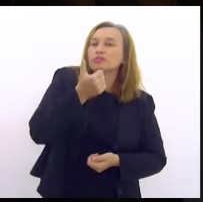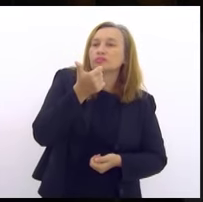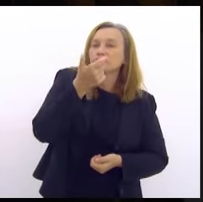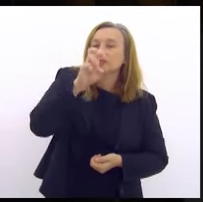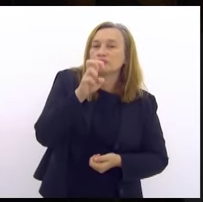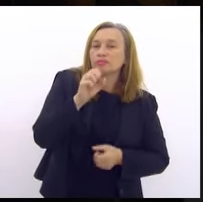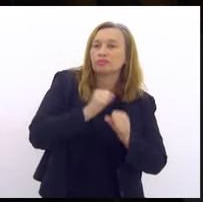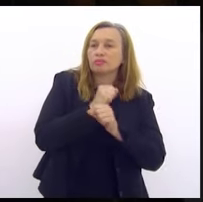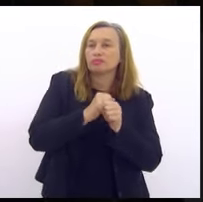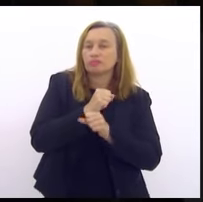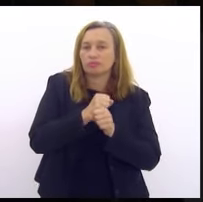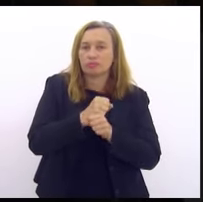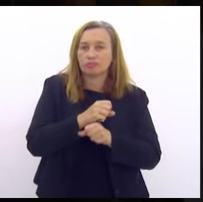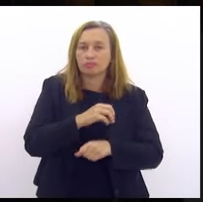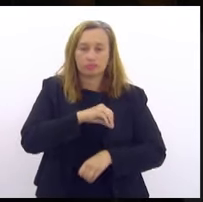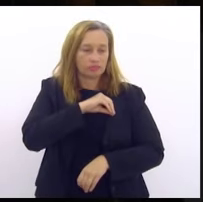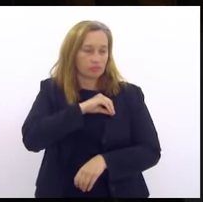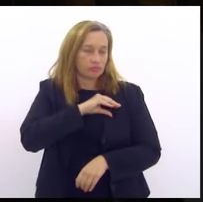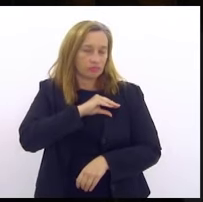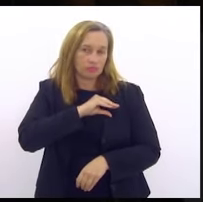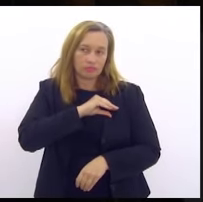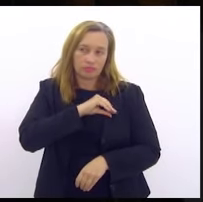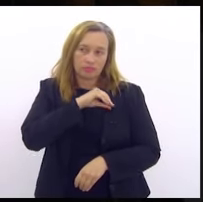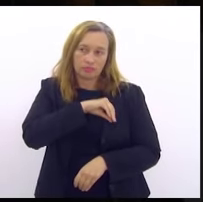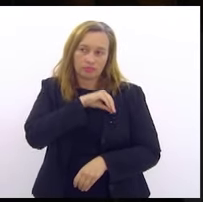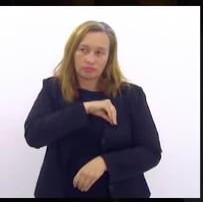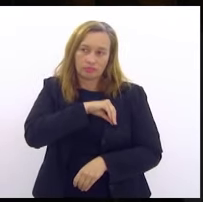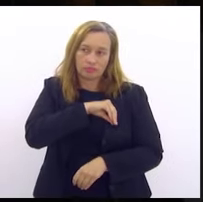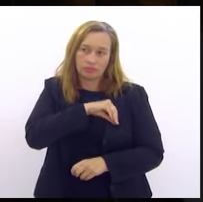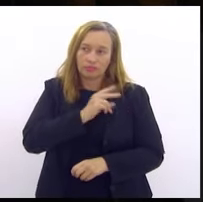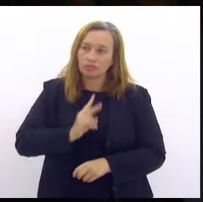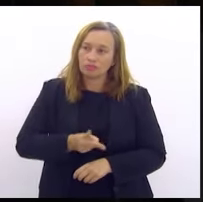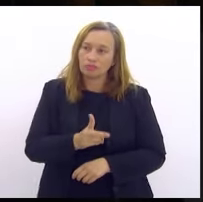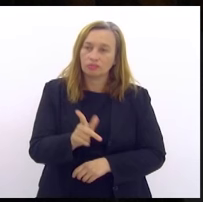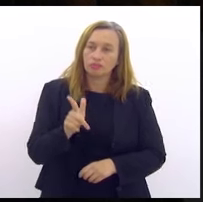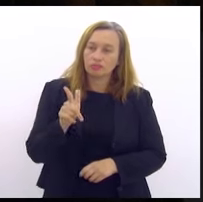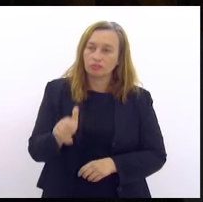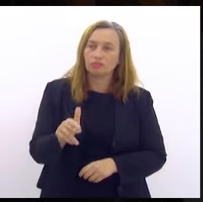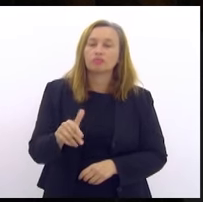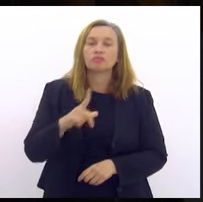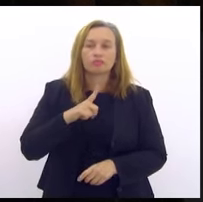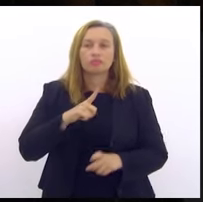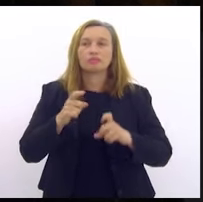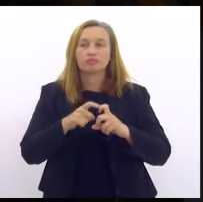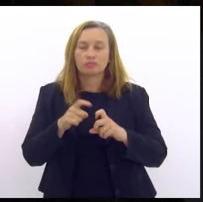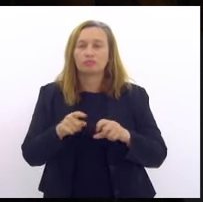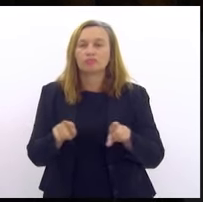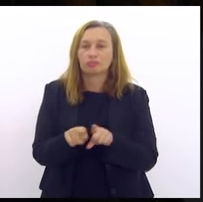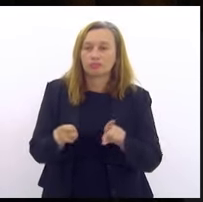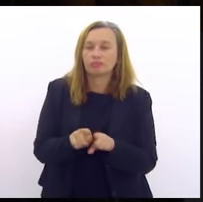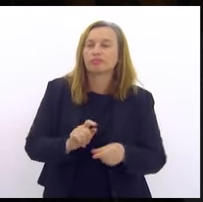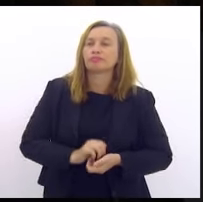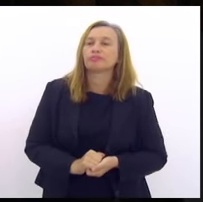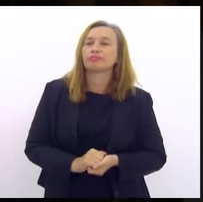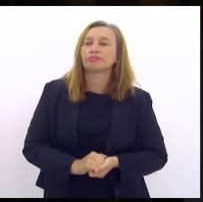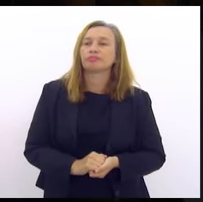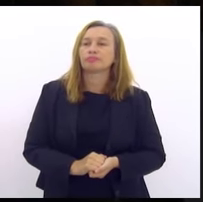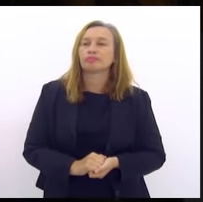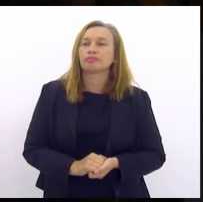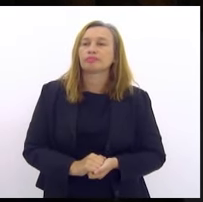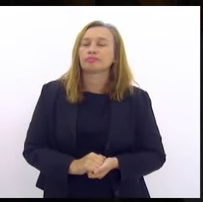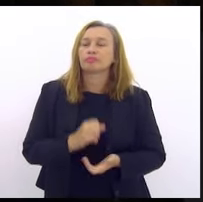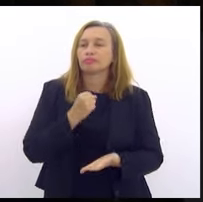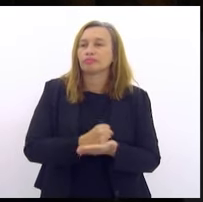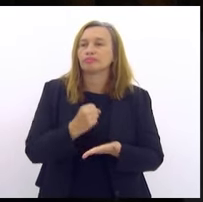ser promovidos. Nós temos médicos que estão há quase 10 anos sem ser promovidos. A gente tem